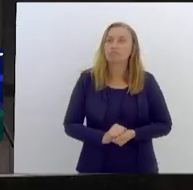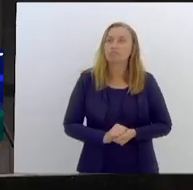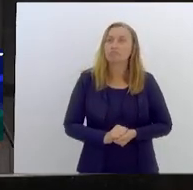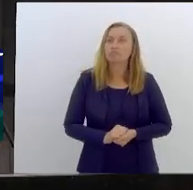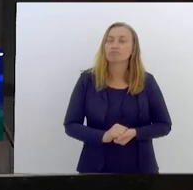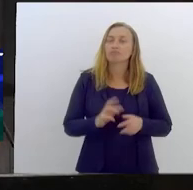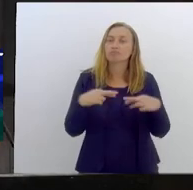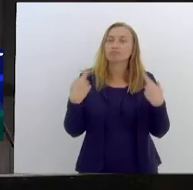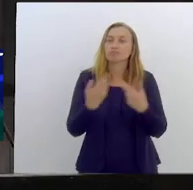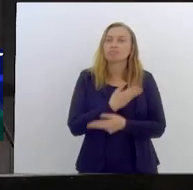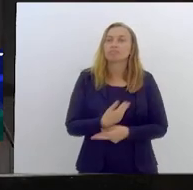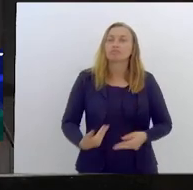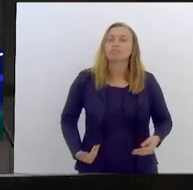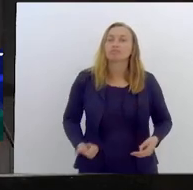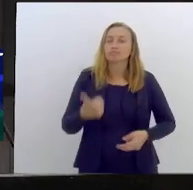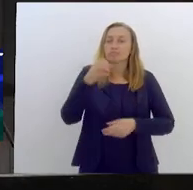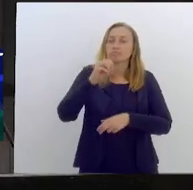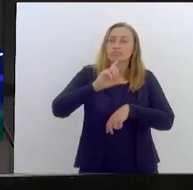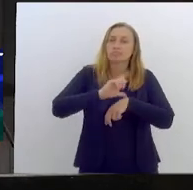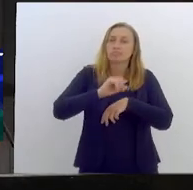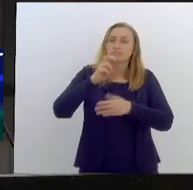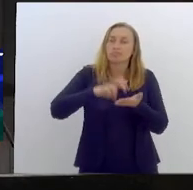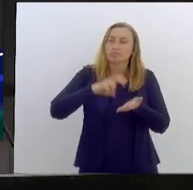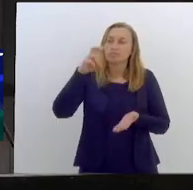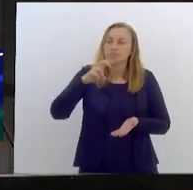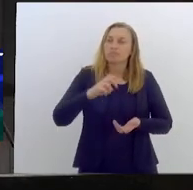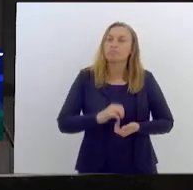numa audiência pública às 10 horas da manhã,